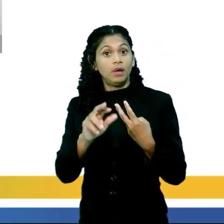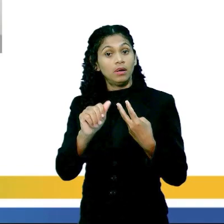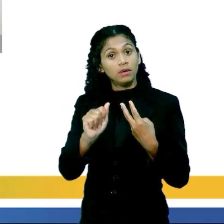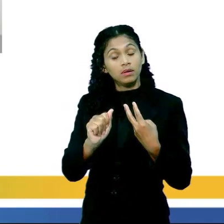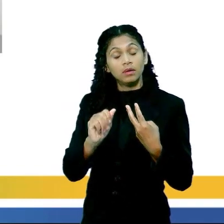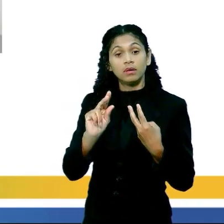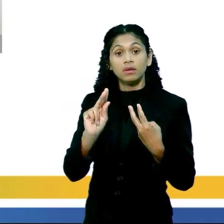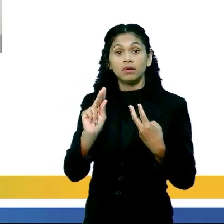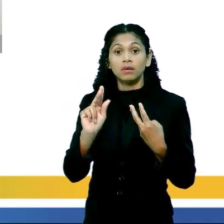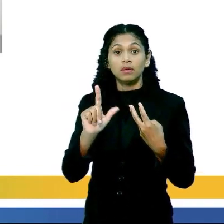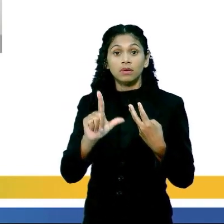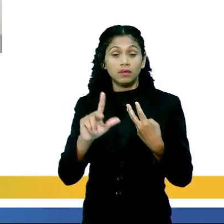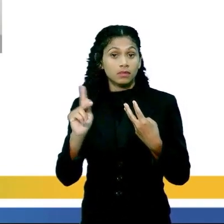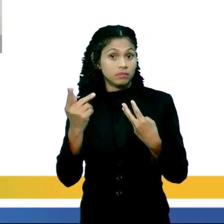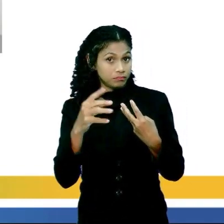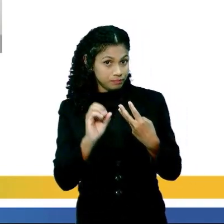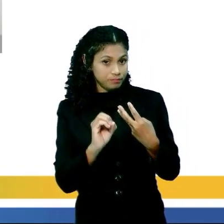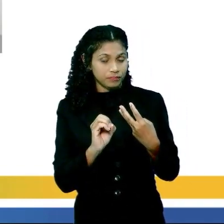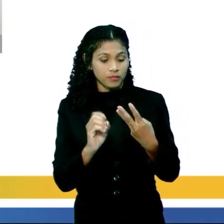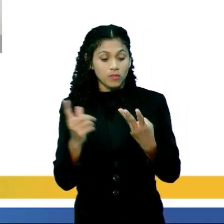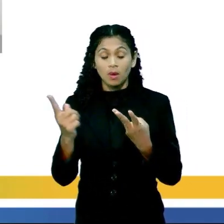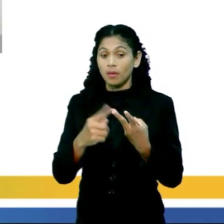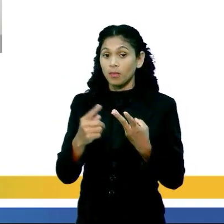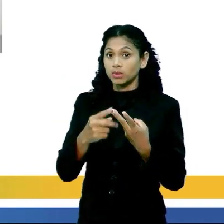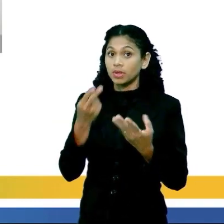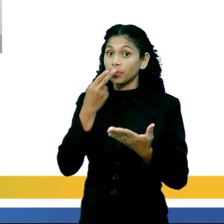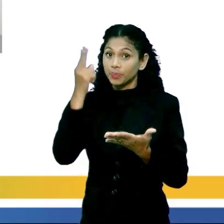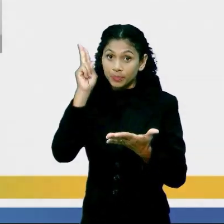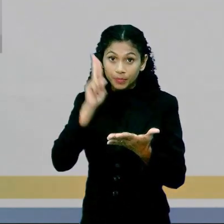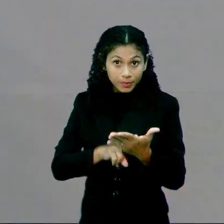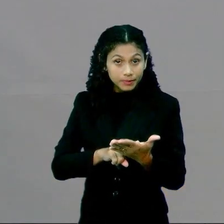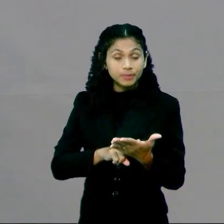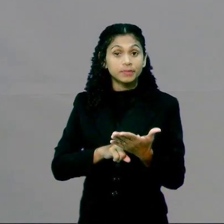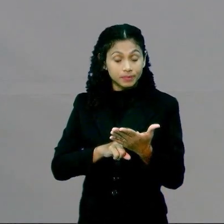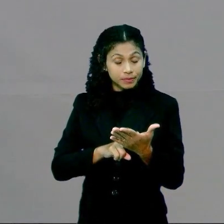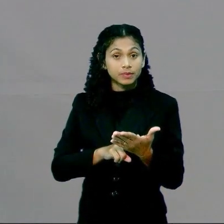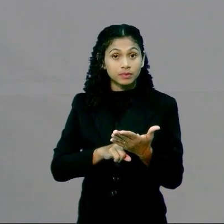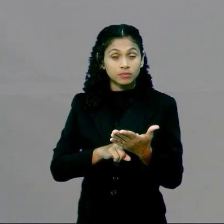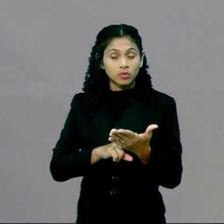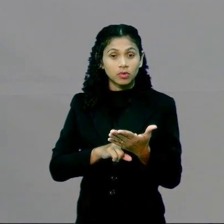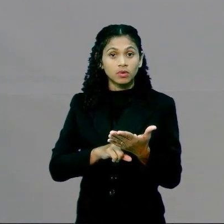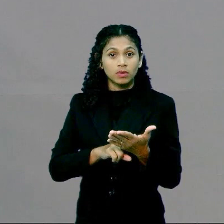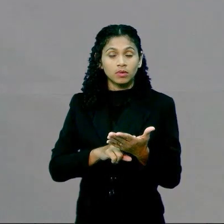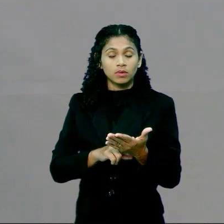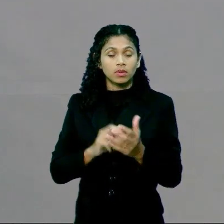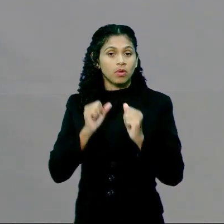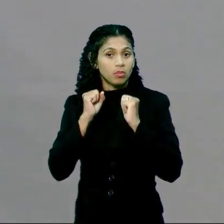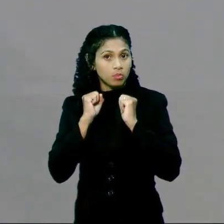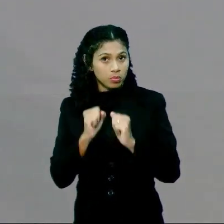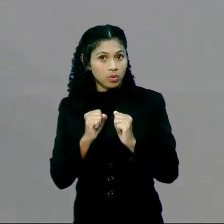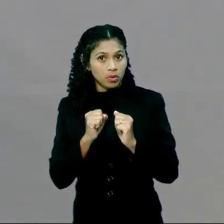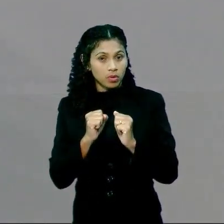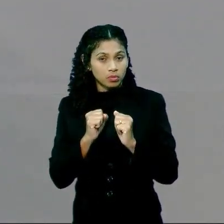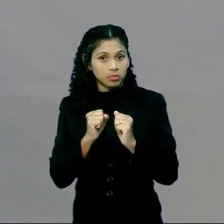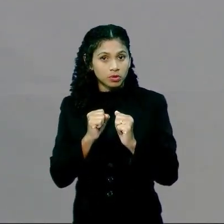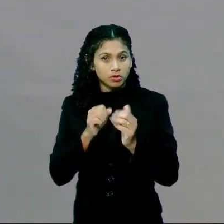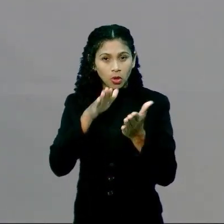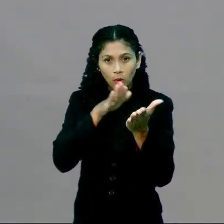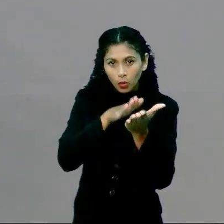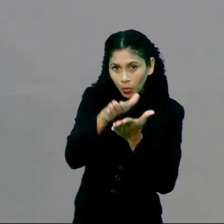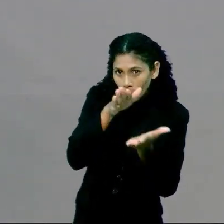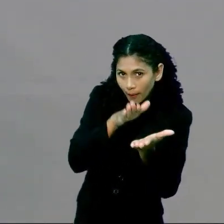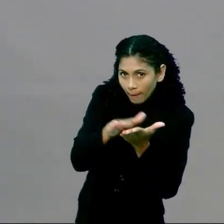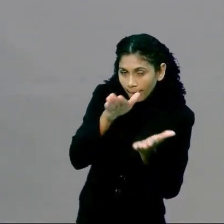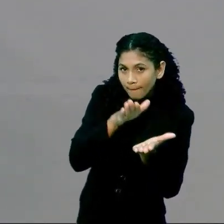uma correspondência, né? Correspondência essa, tá? Que tanto ela pode ser via impressa, né?